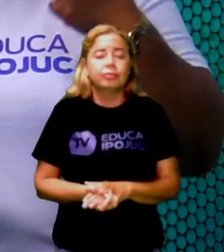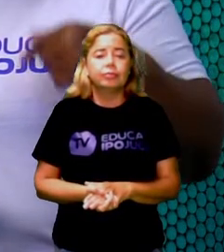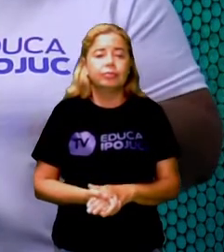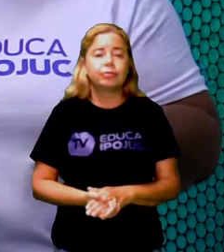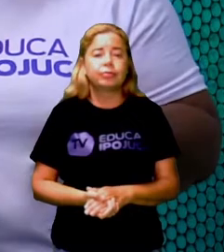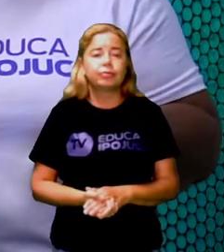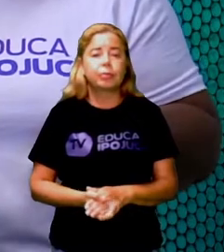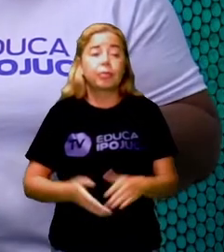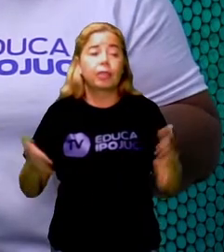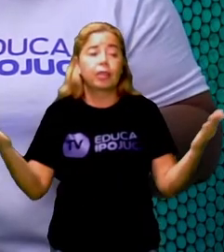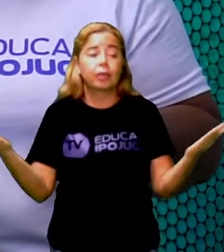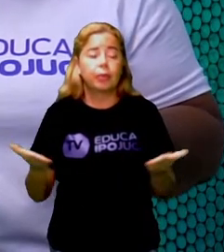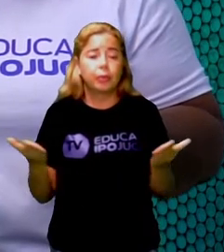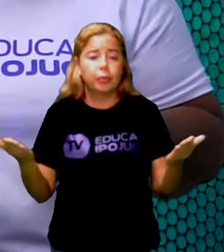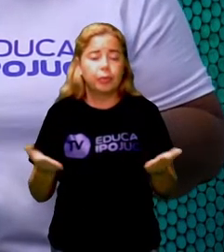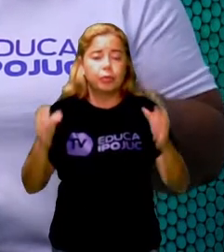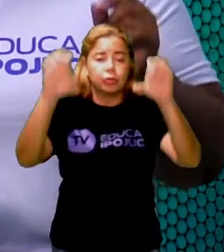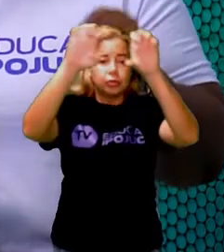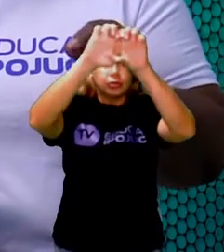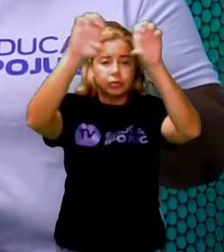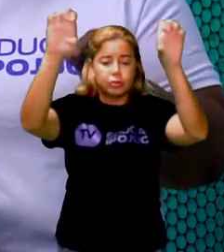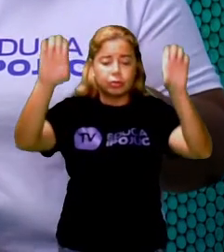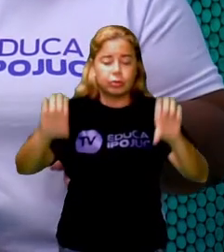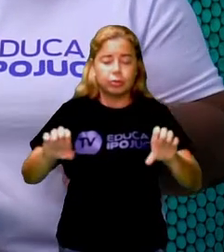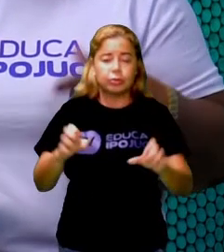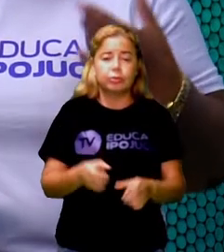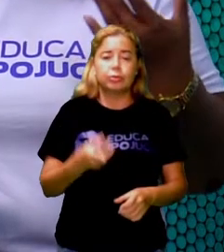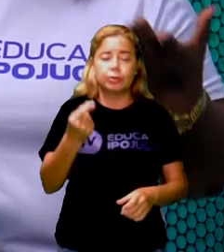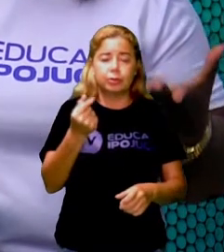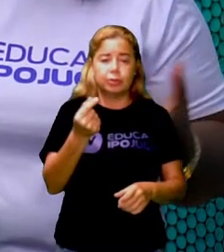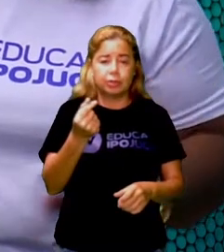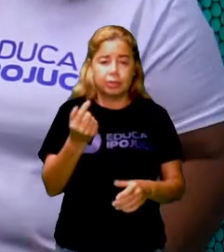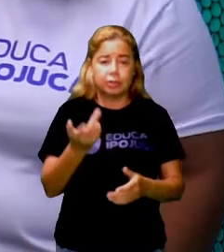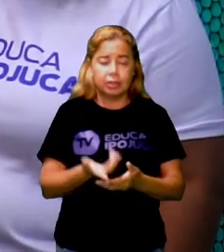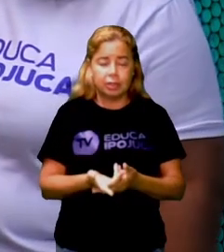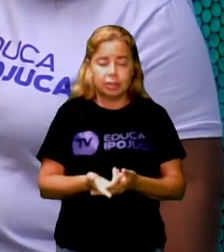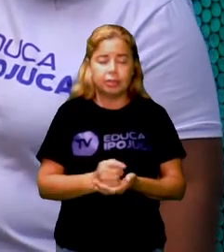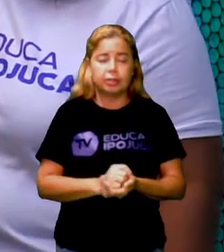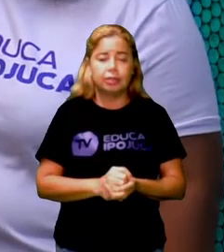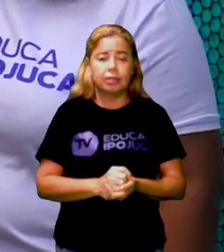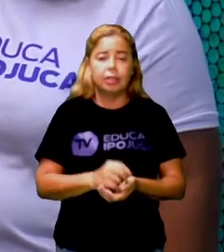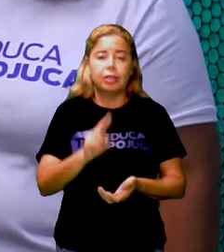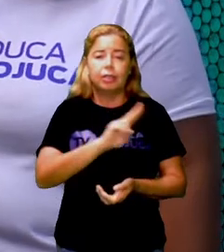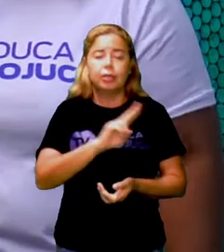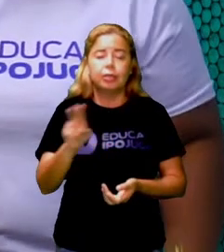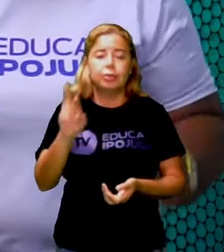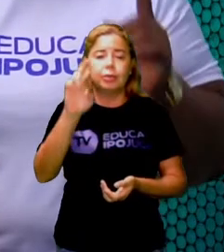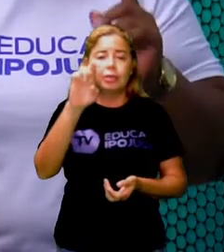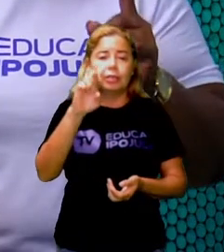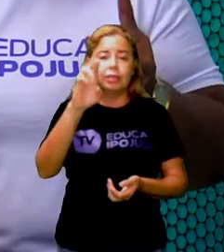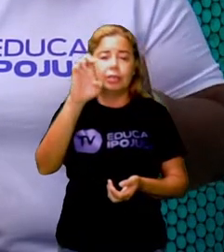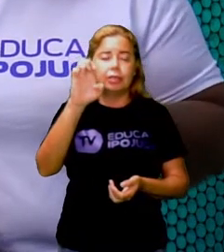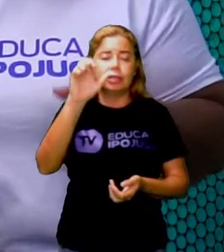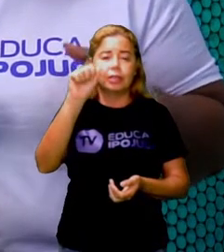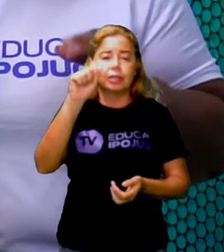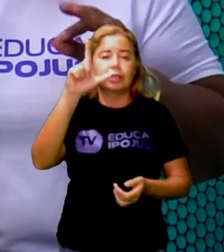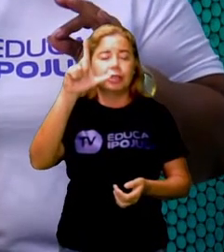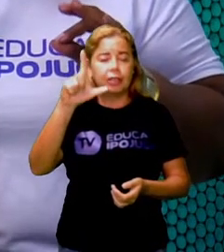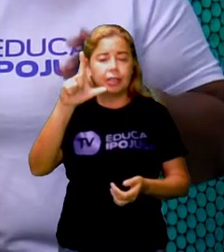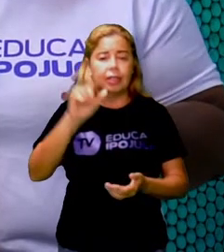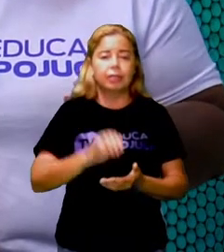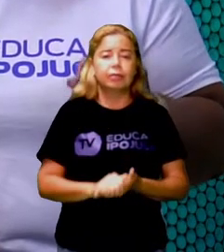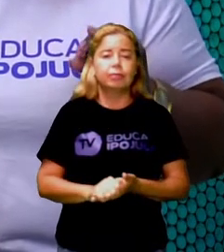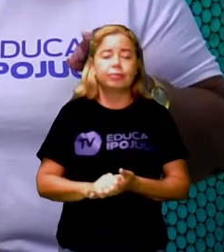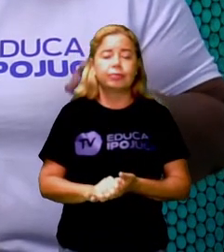Atualmente, o nosso sistema monetário é conhecido e chamado como real. Ele é composto